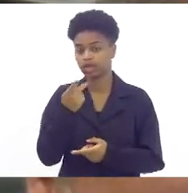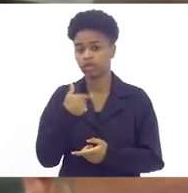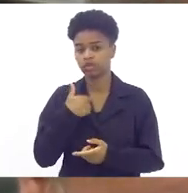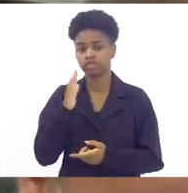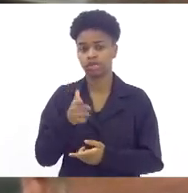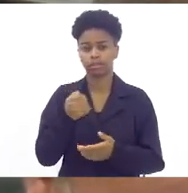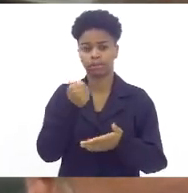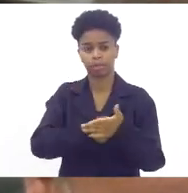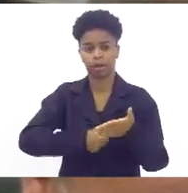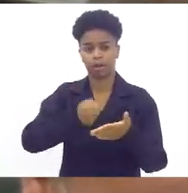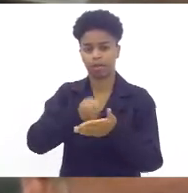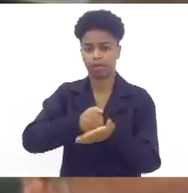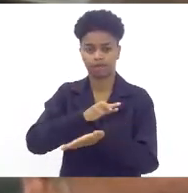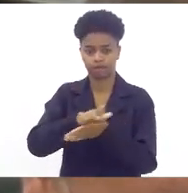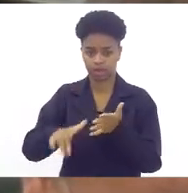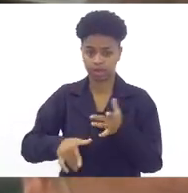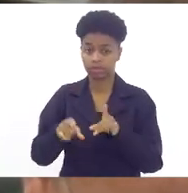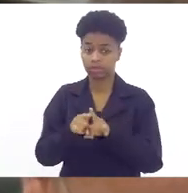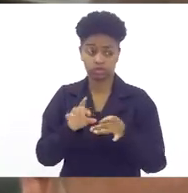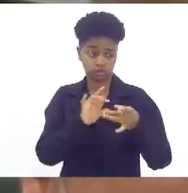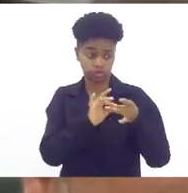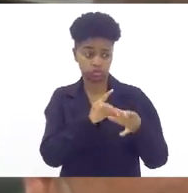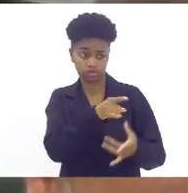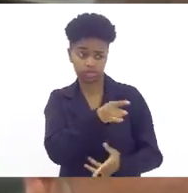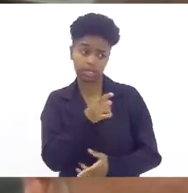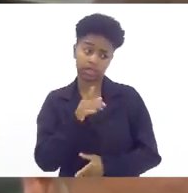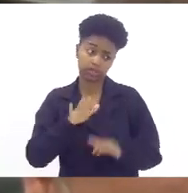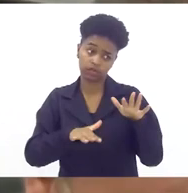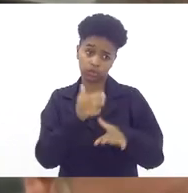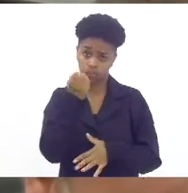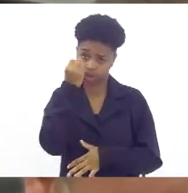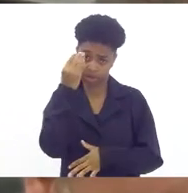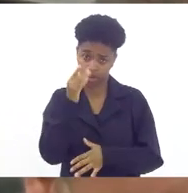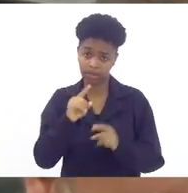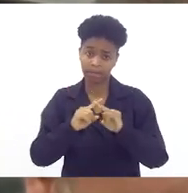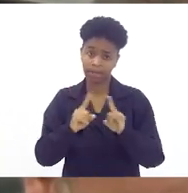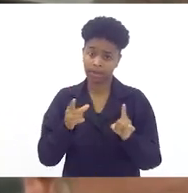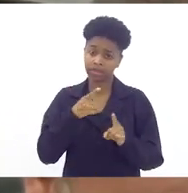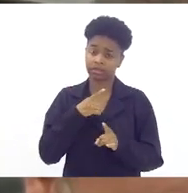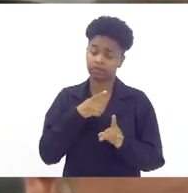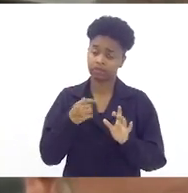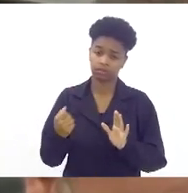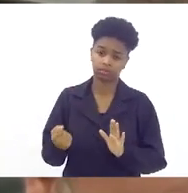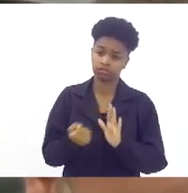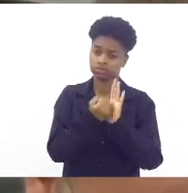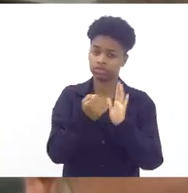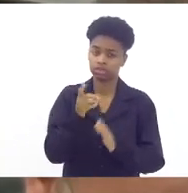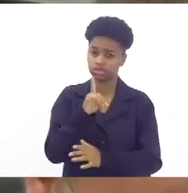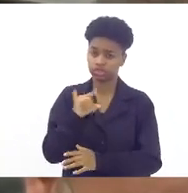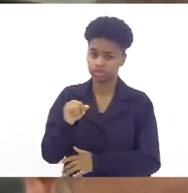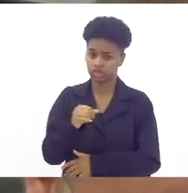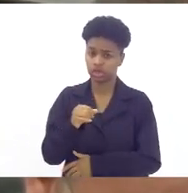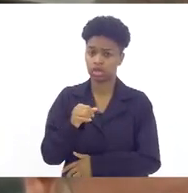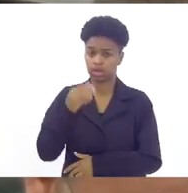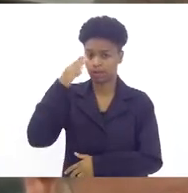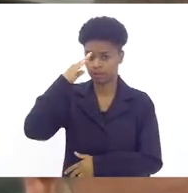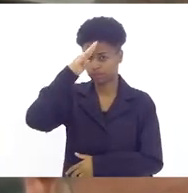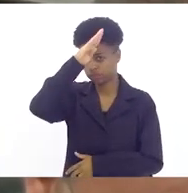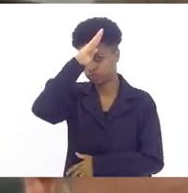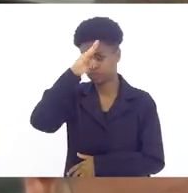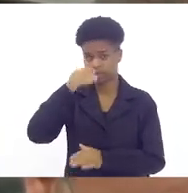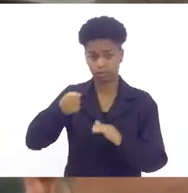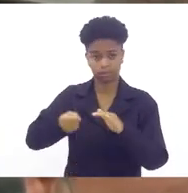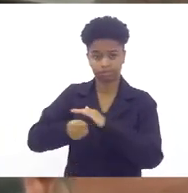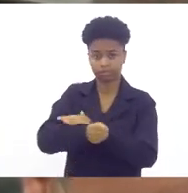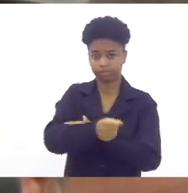várias lutas tive inclusive ao lado da senhora talvez a senhora não me lembre mas já que ele faz típtico dia que o governo bolsonaro enfiou interventor